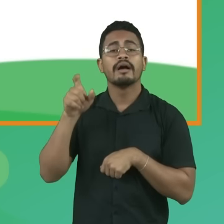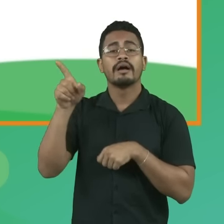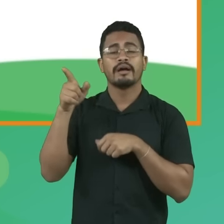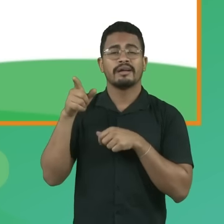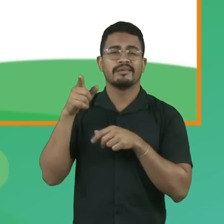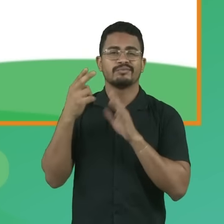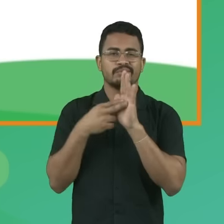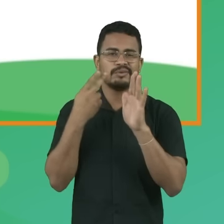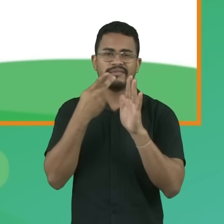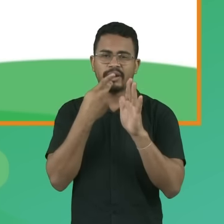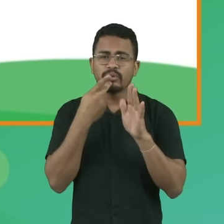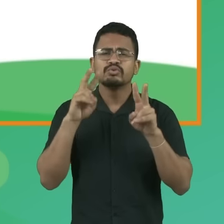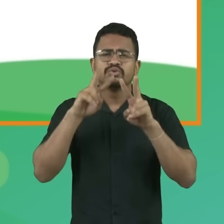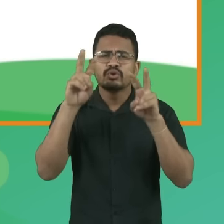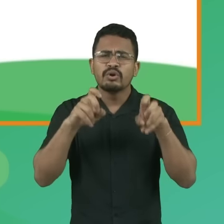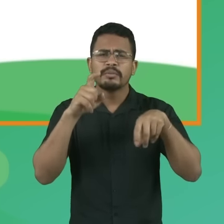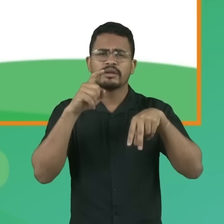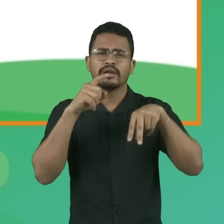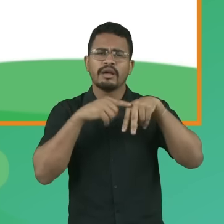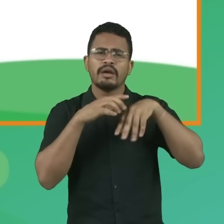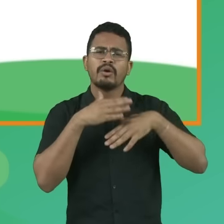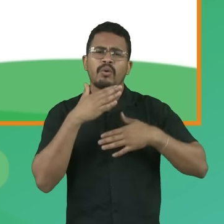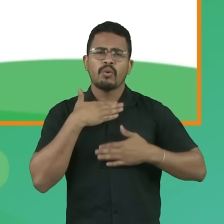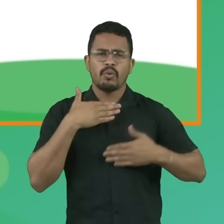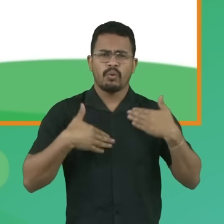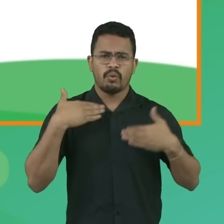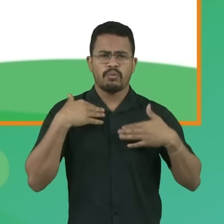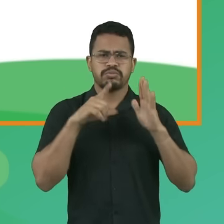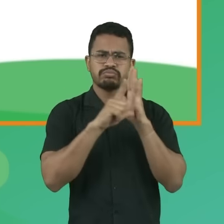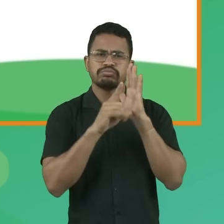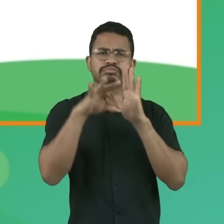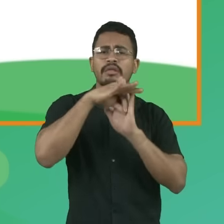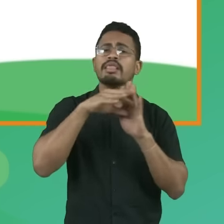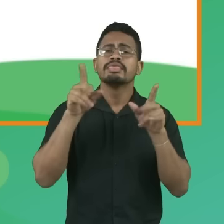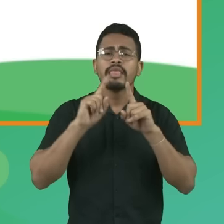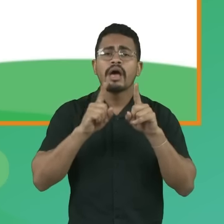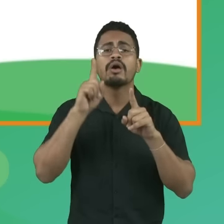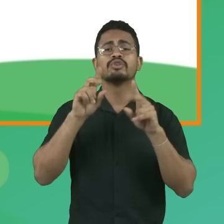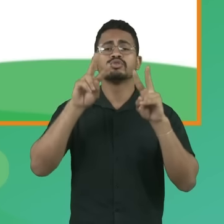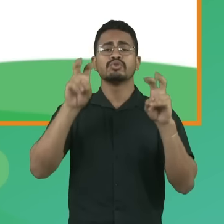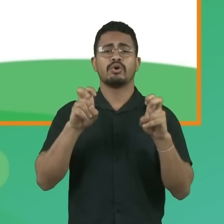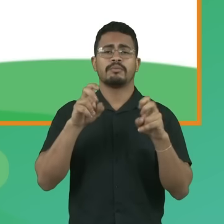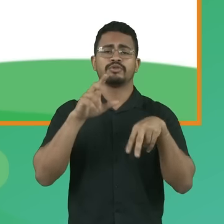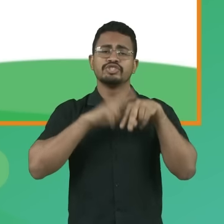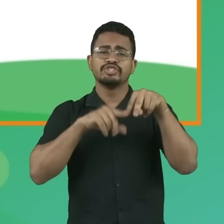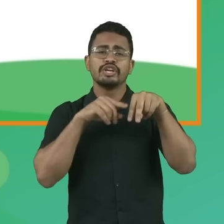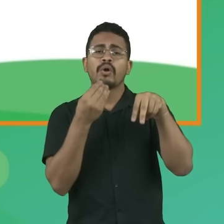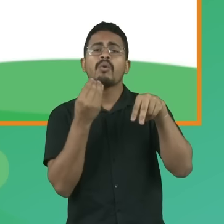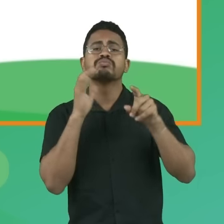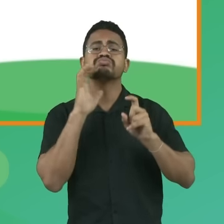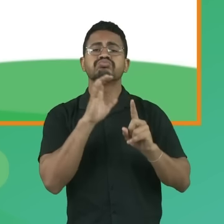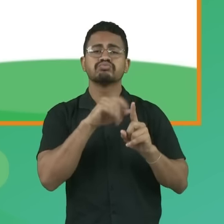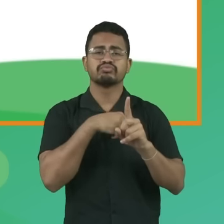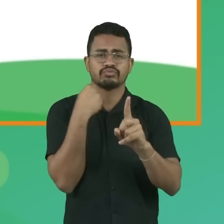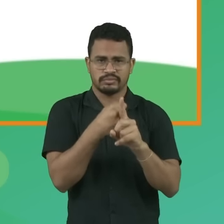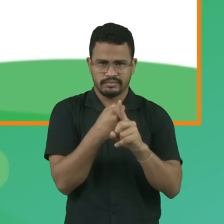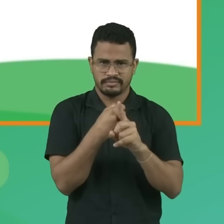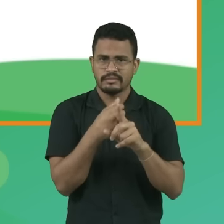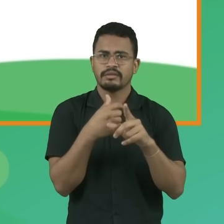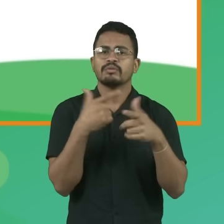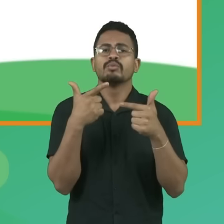biológico, mas à construção social do gênero, né? Não existe nenhum fator natural que determine papel social que a